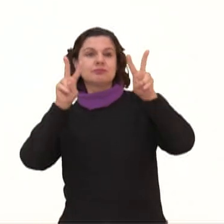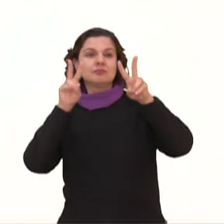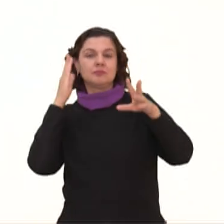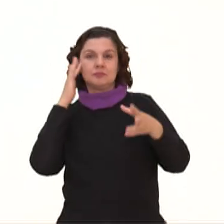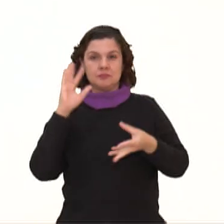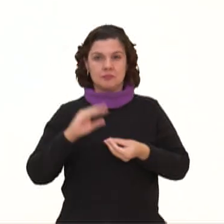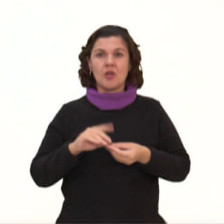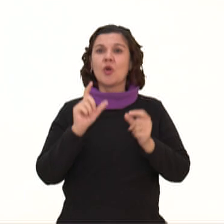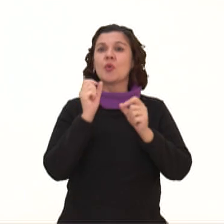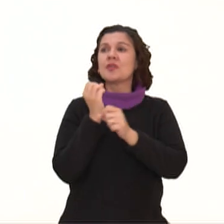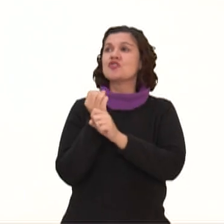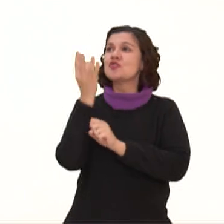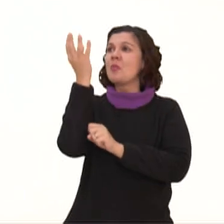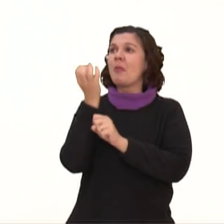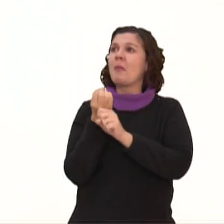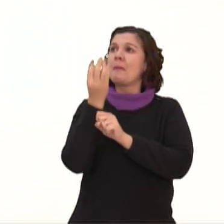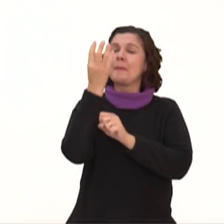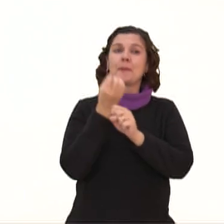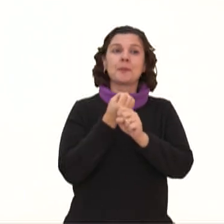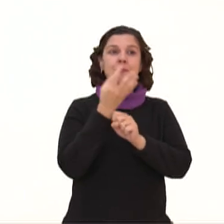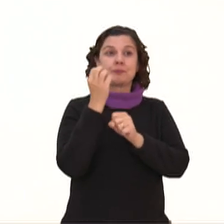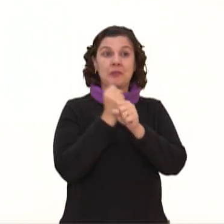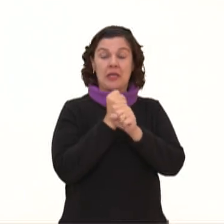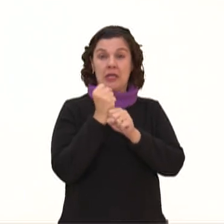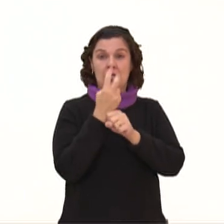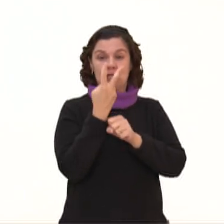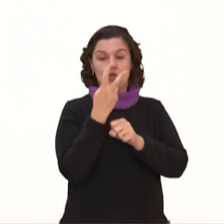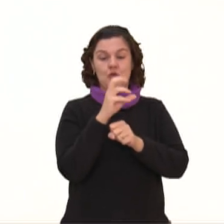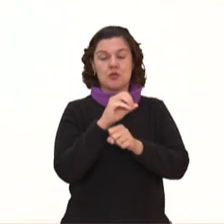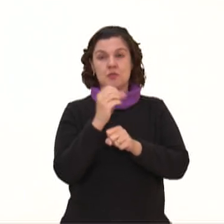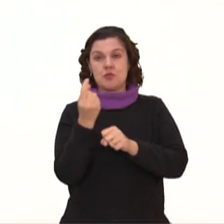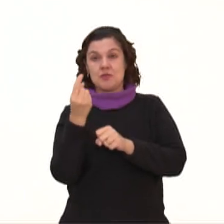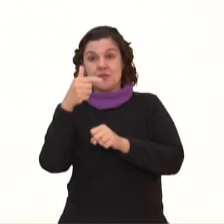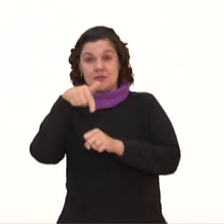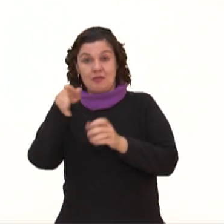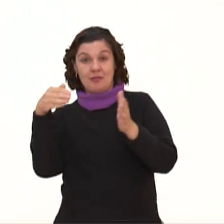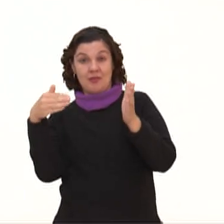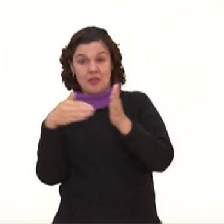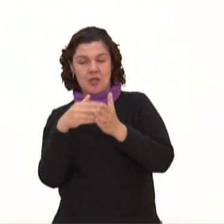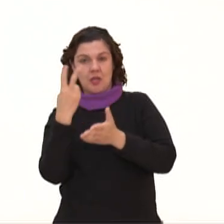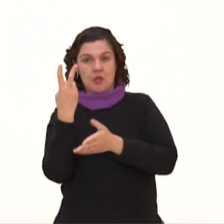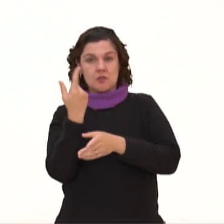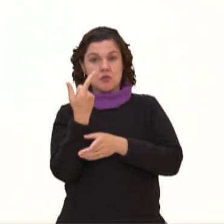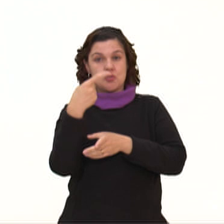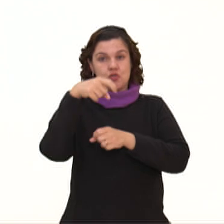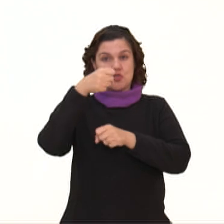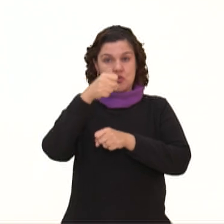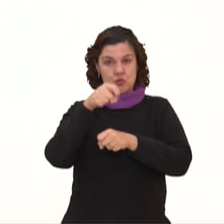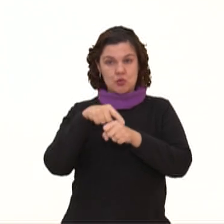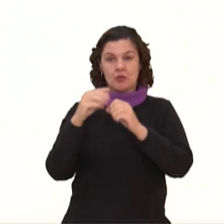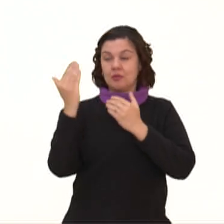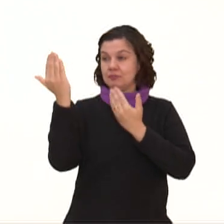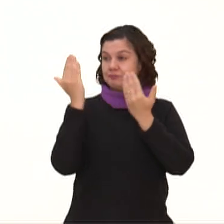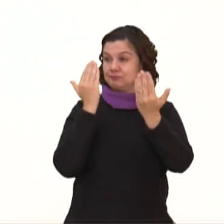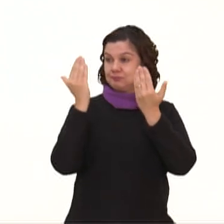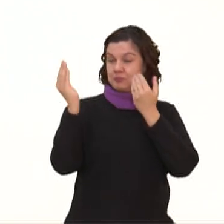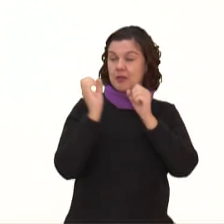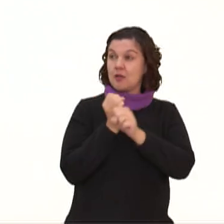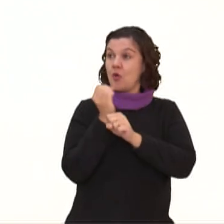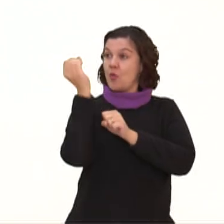exporta? Note que de 2007 até 2018, né, você vê a relação das exportações e